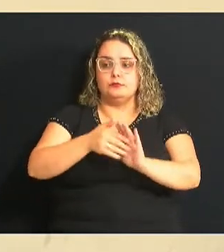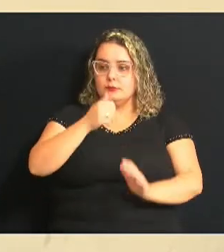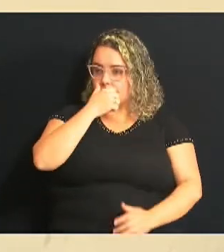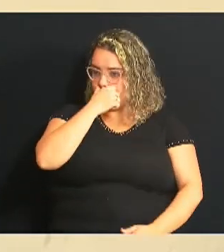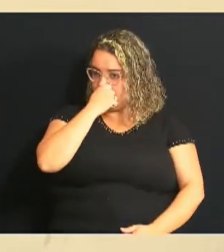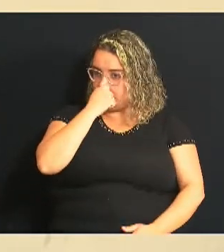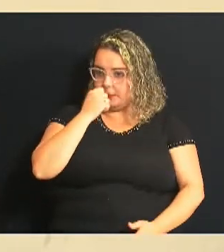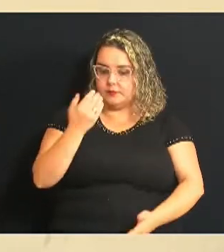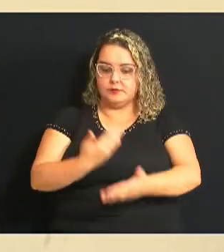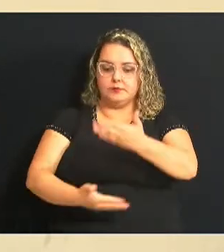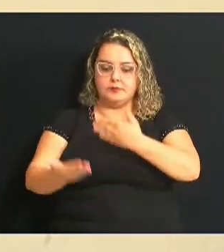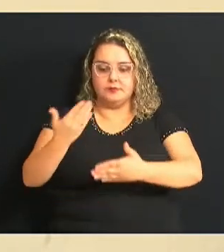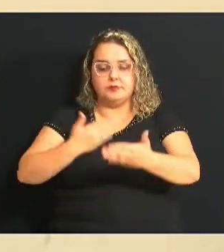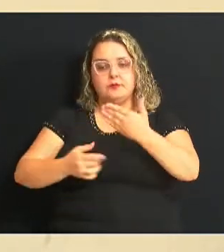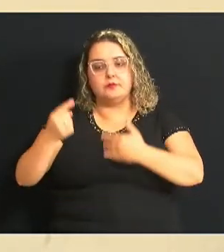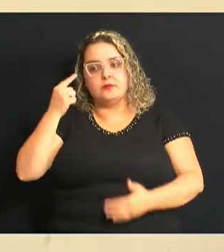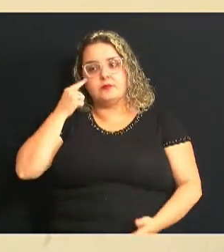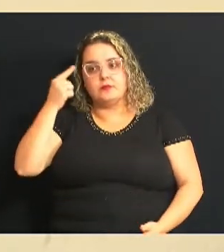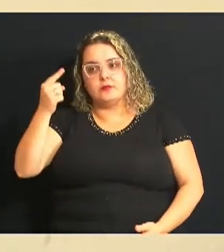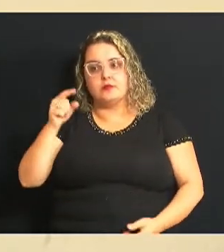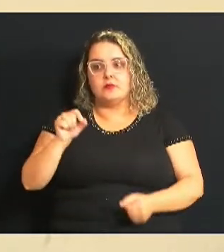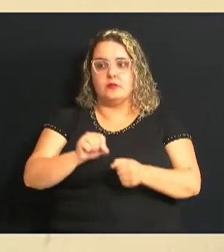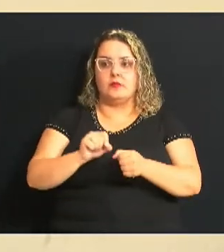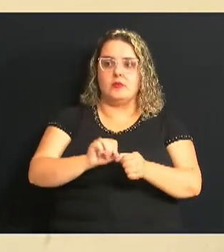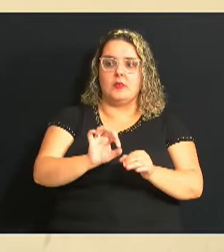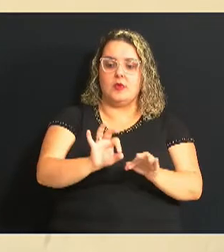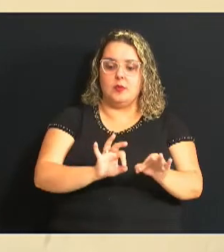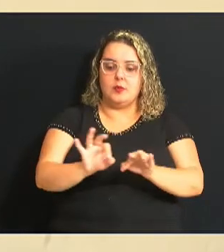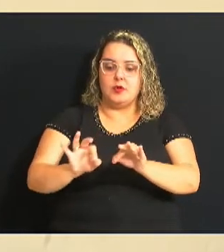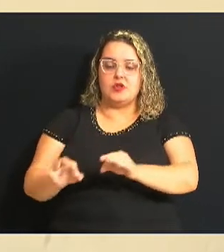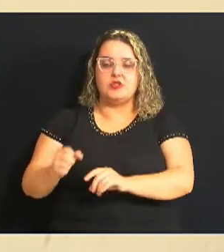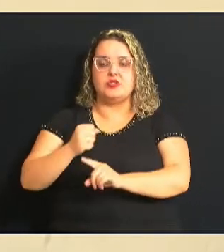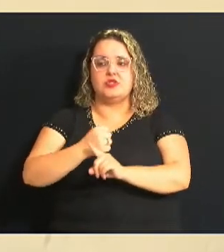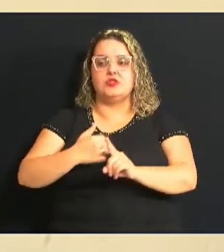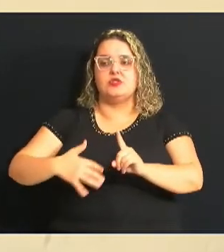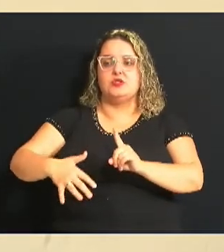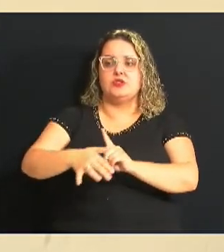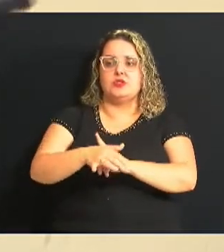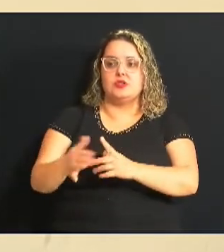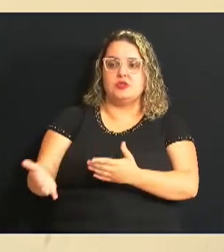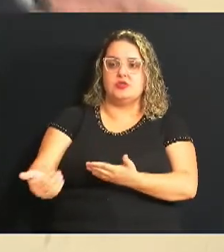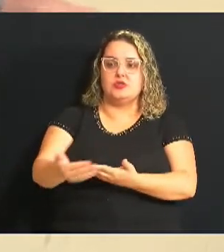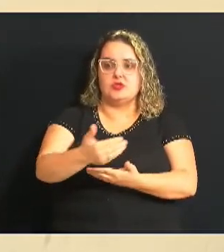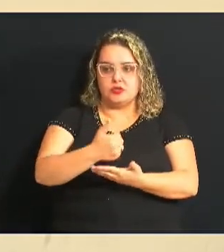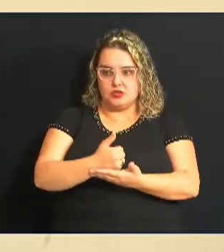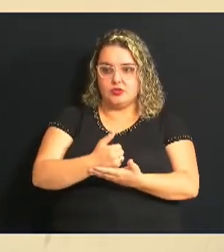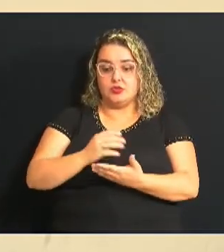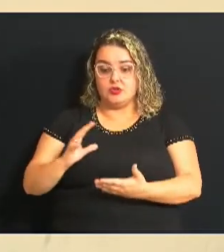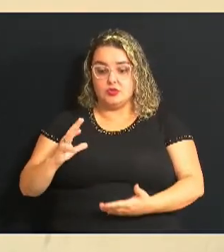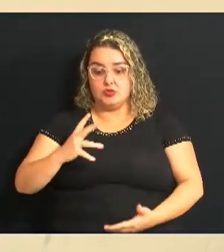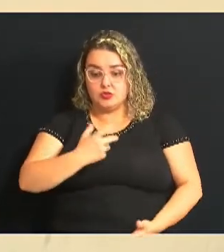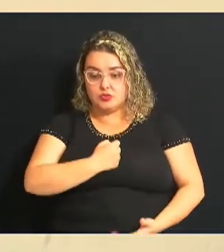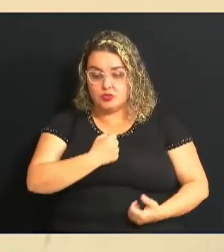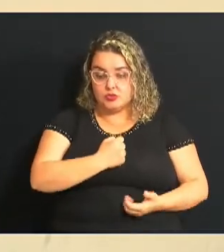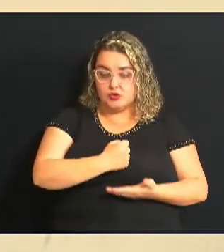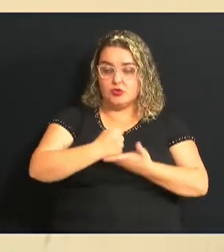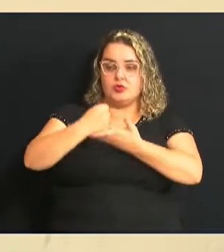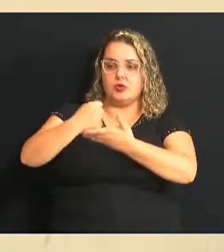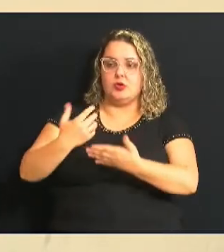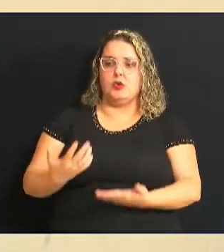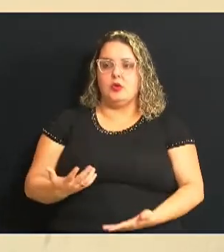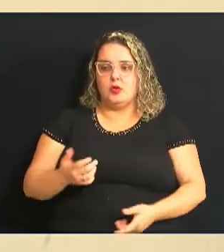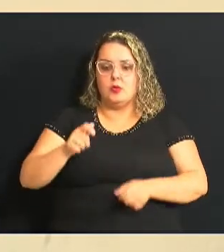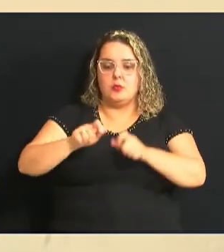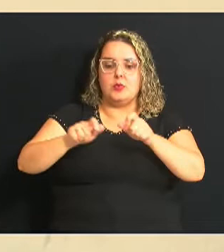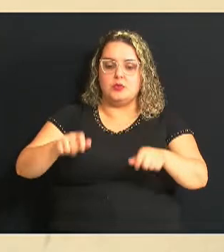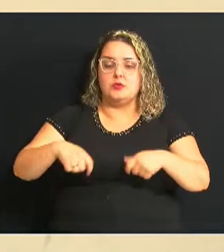compartilhar ideias, realizar projetos sociais, acolher, socorrer pessoas que